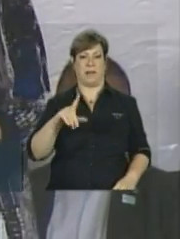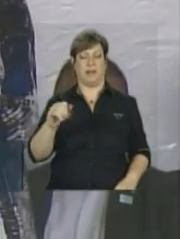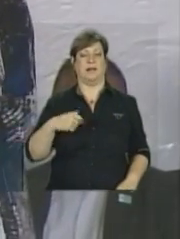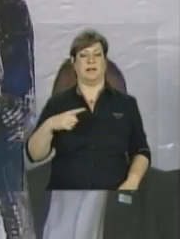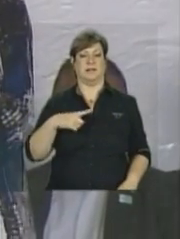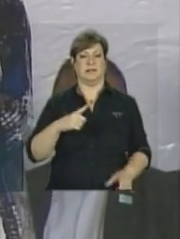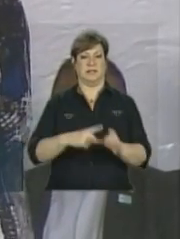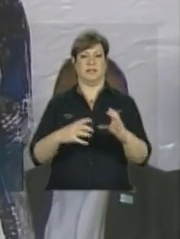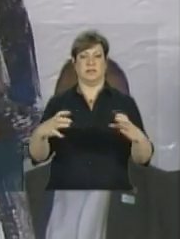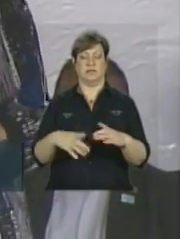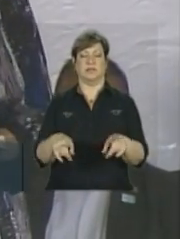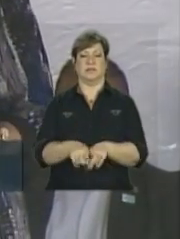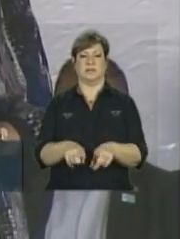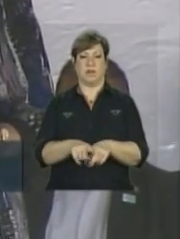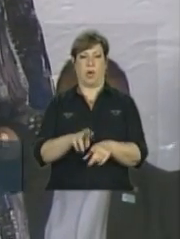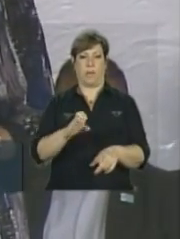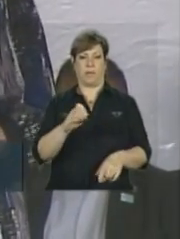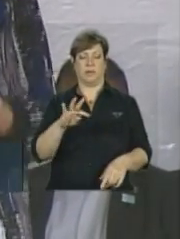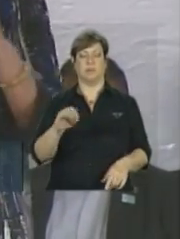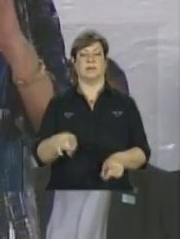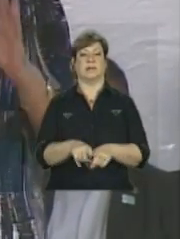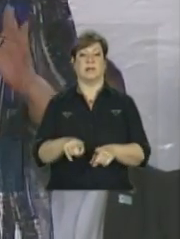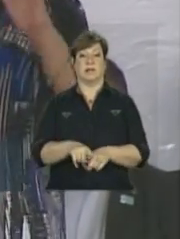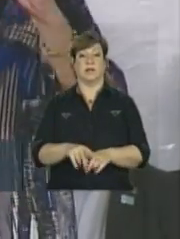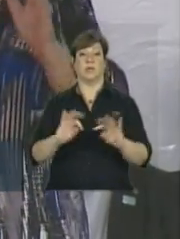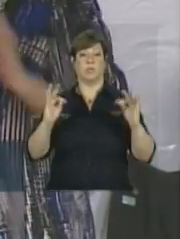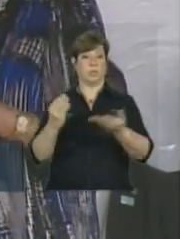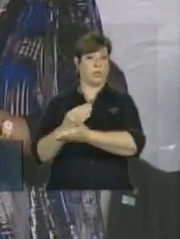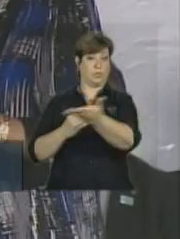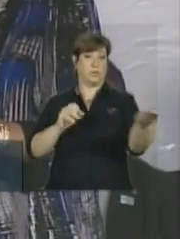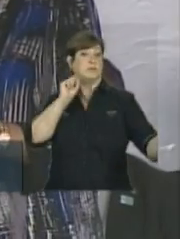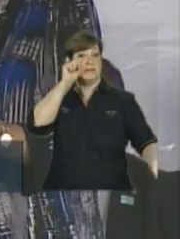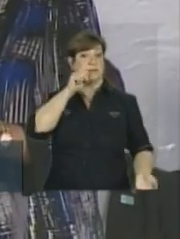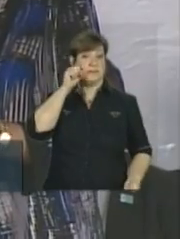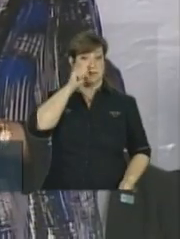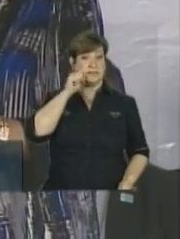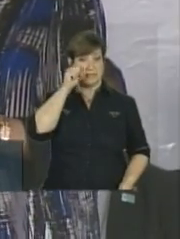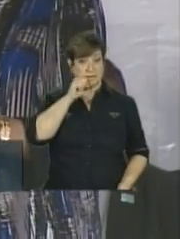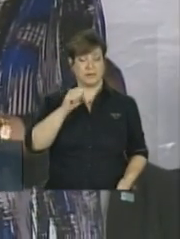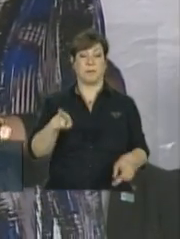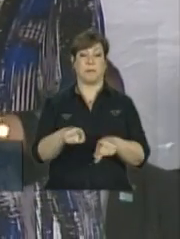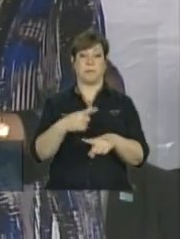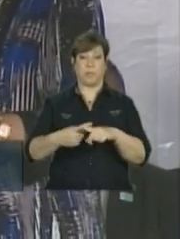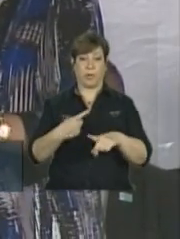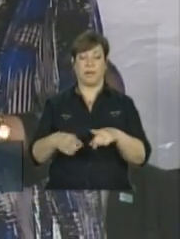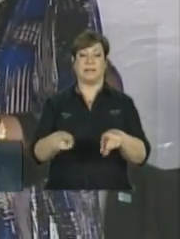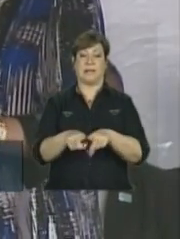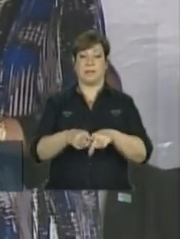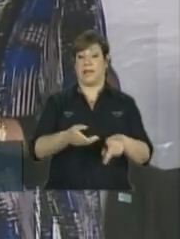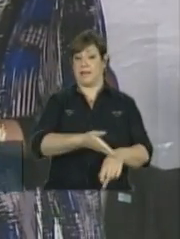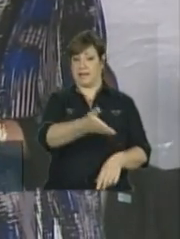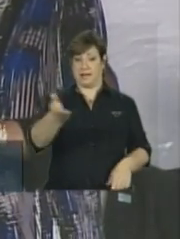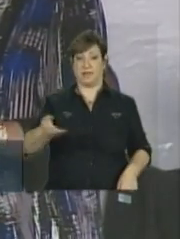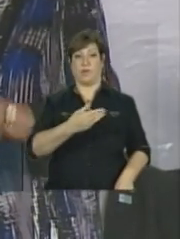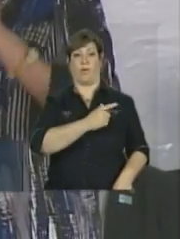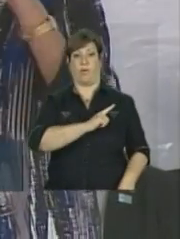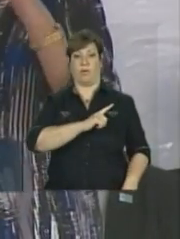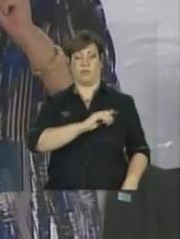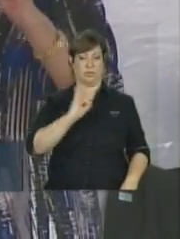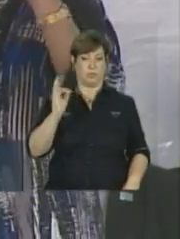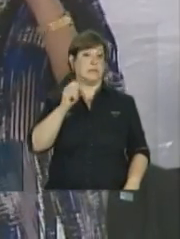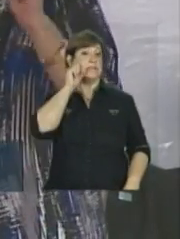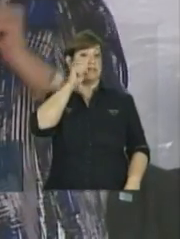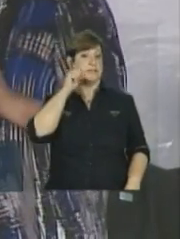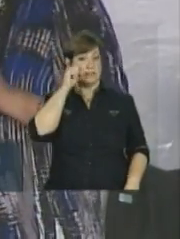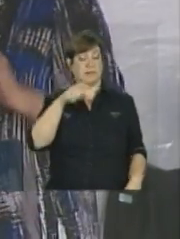e cumprimentar os senadores, porque também esses senadores são parceiros do governo